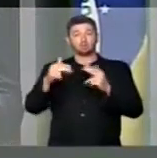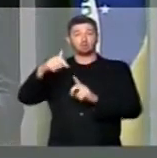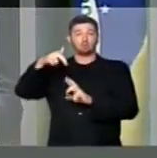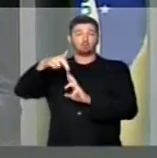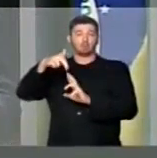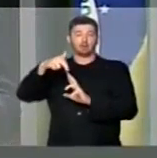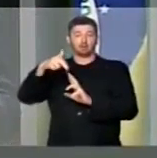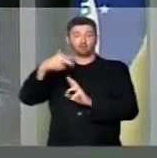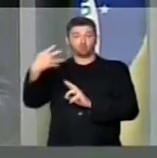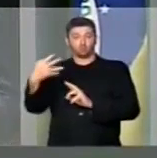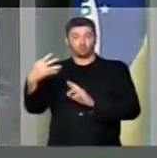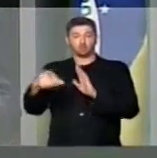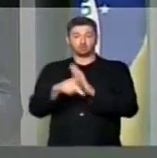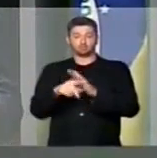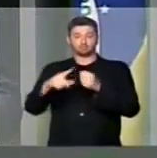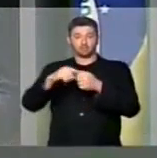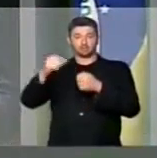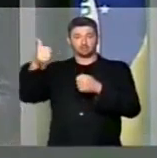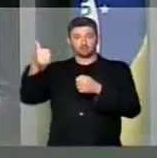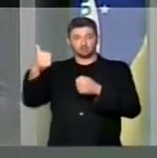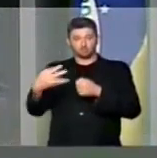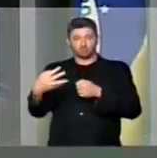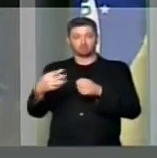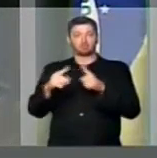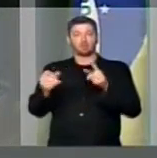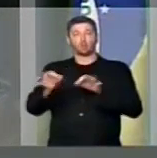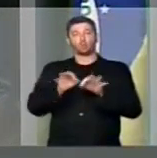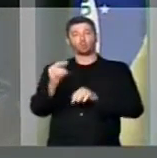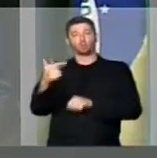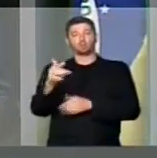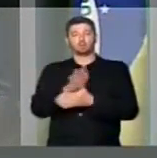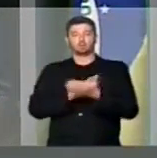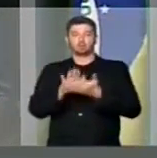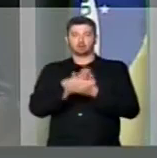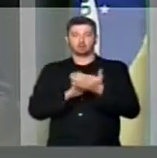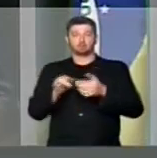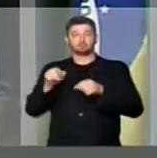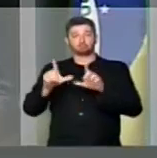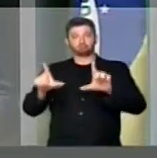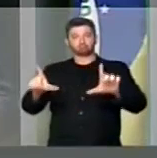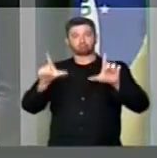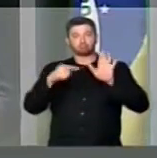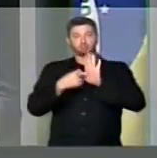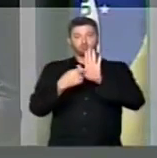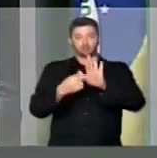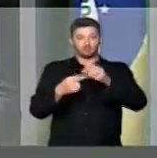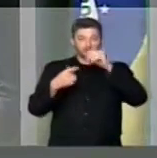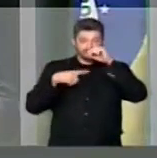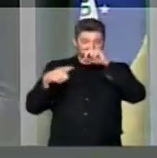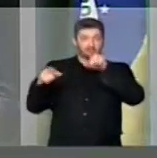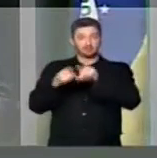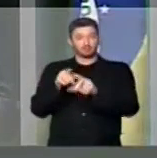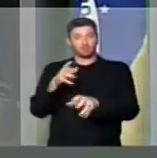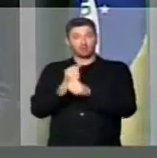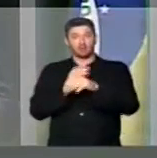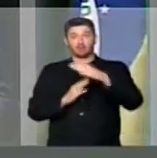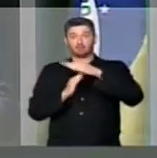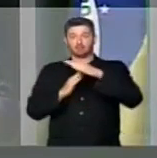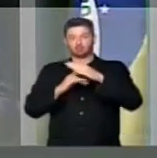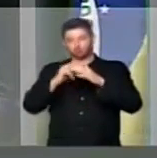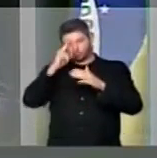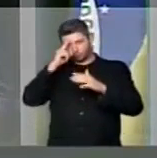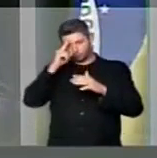parágrafo 4º do artigo 14º, sem qualquer controle e sem que as exibições integre o cálculo do limite